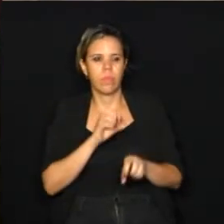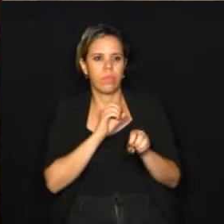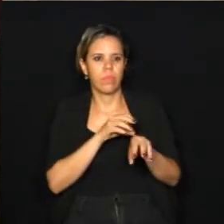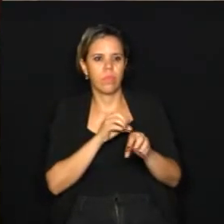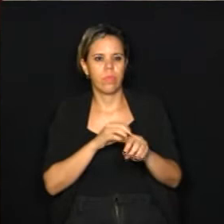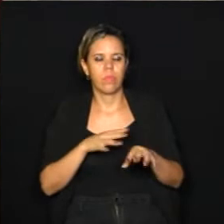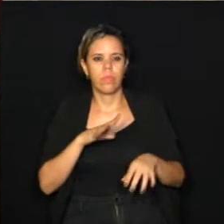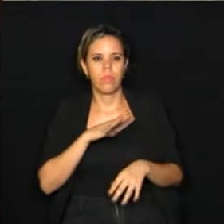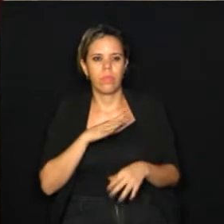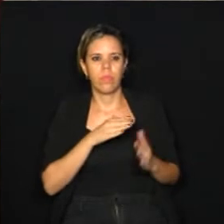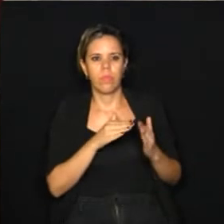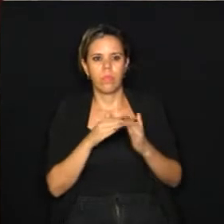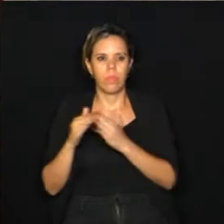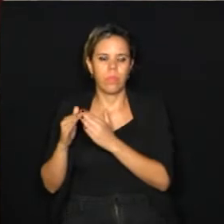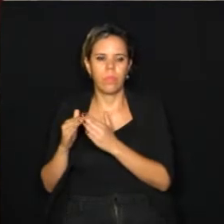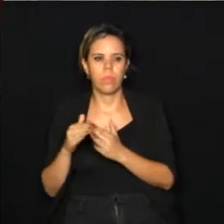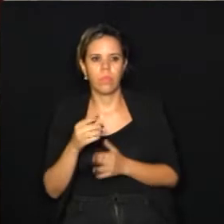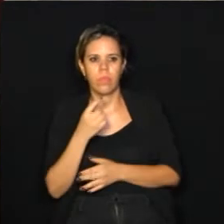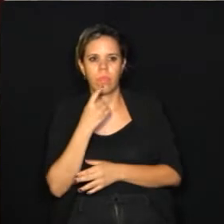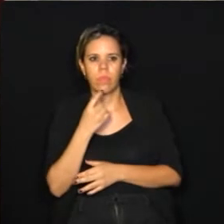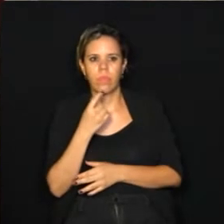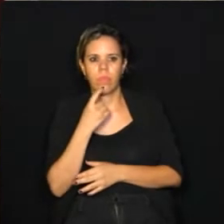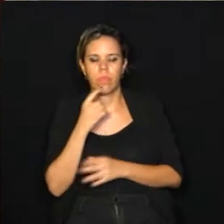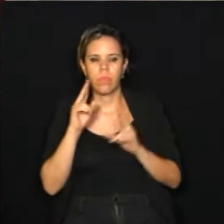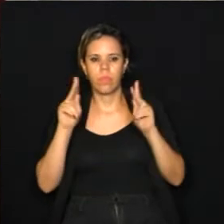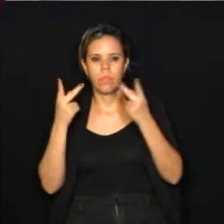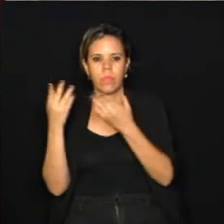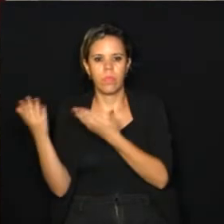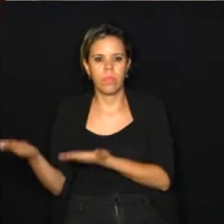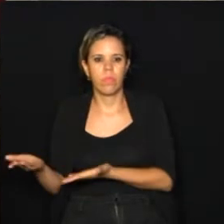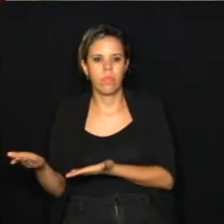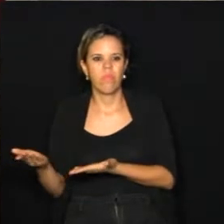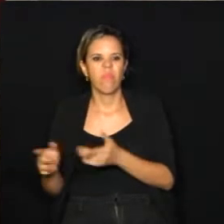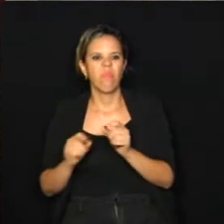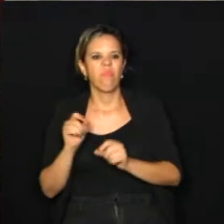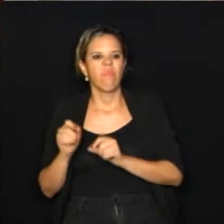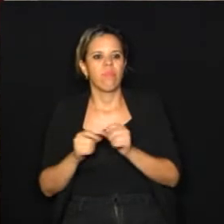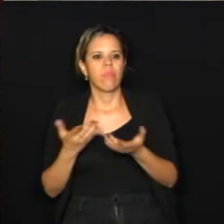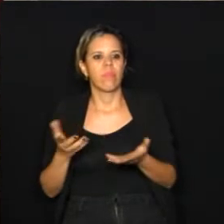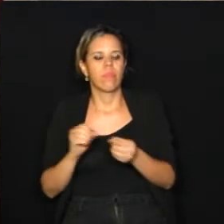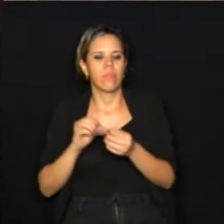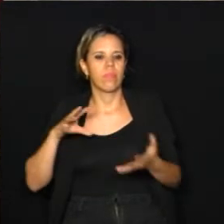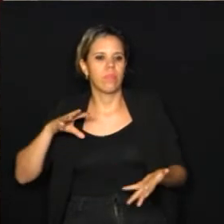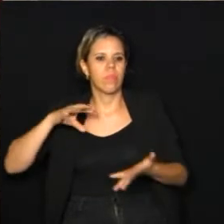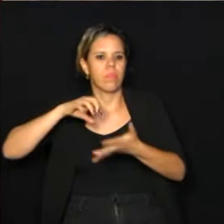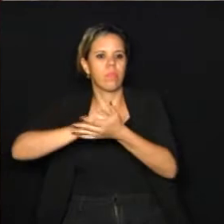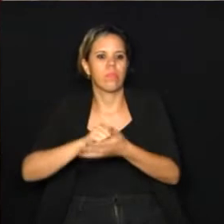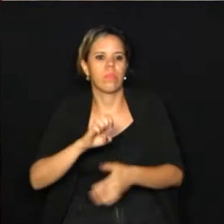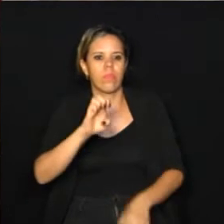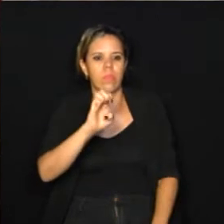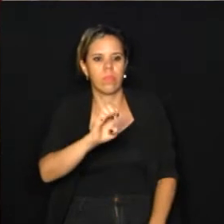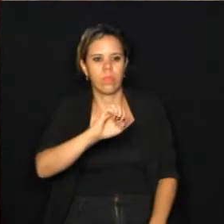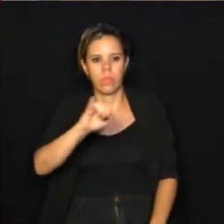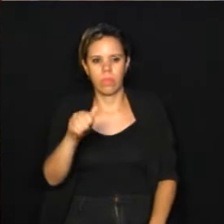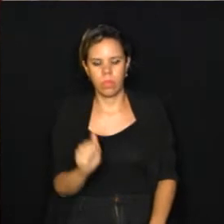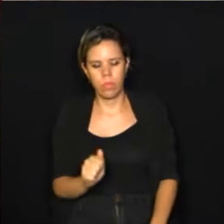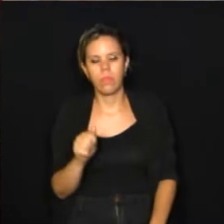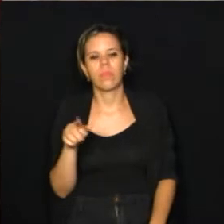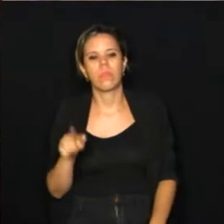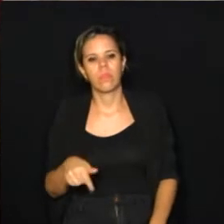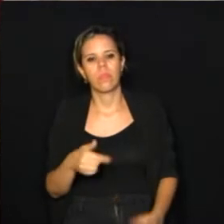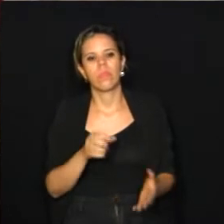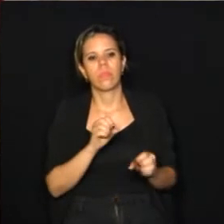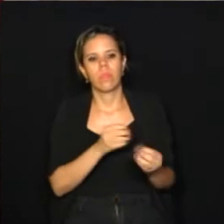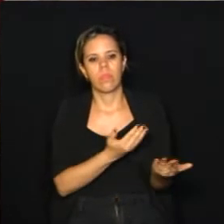na cidade vizinha de Campinas, aqui em Hortolândia, para quem quer fazer inscrição no EJA, Educação de Jovens e